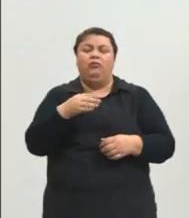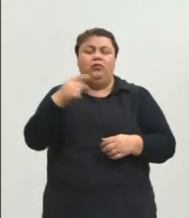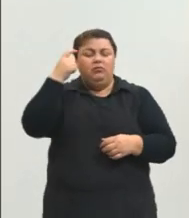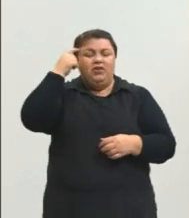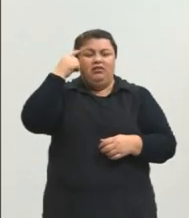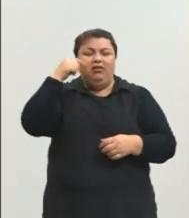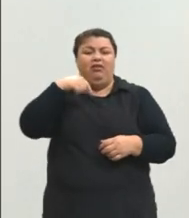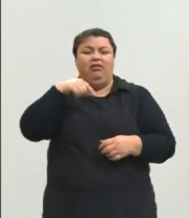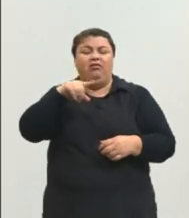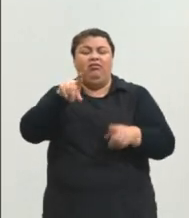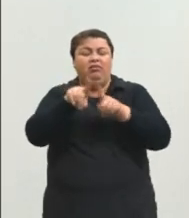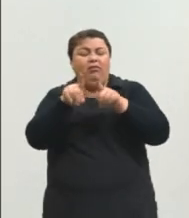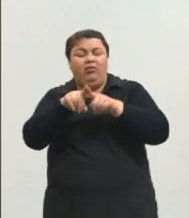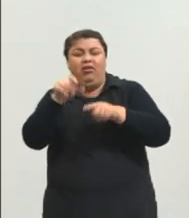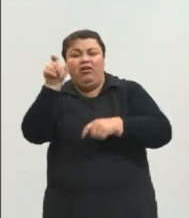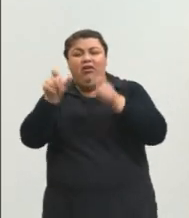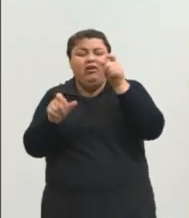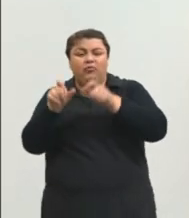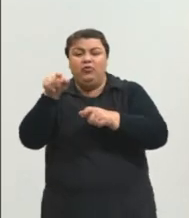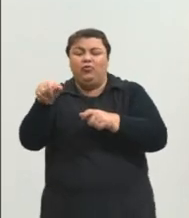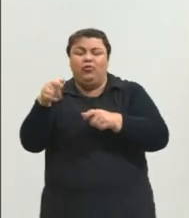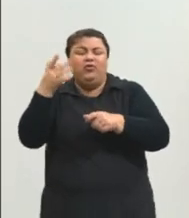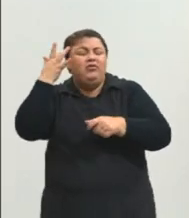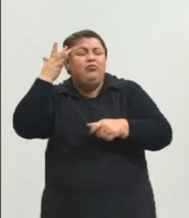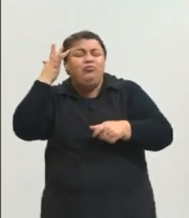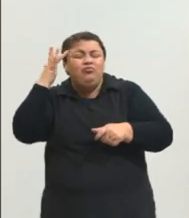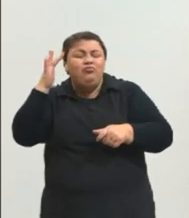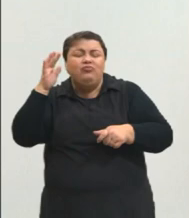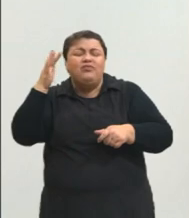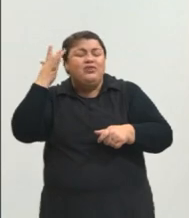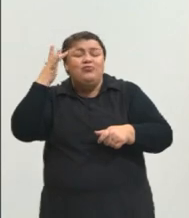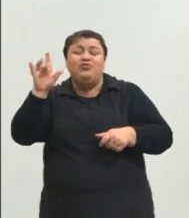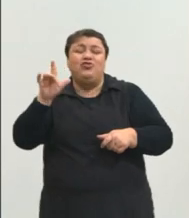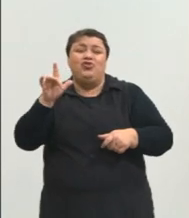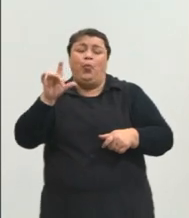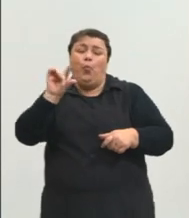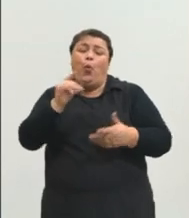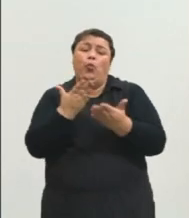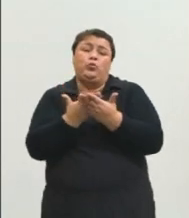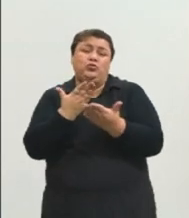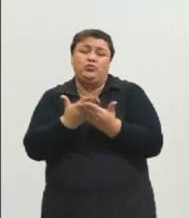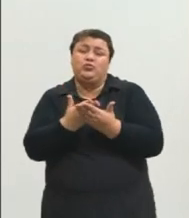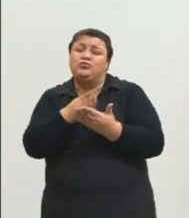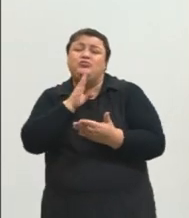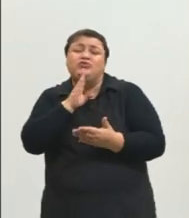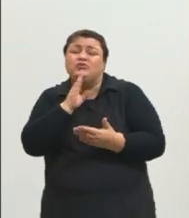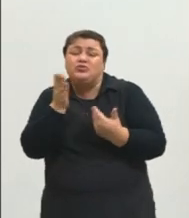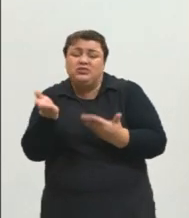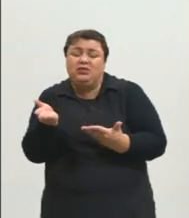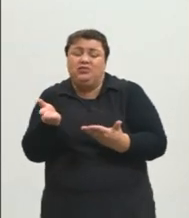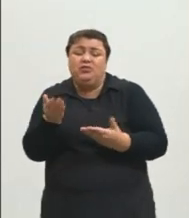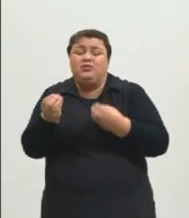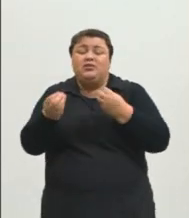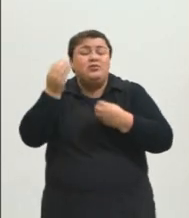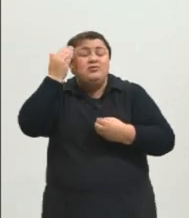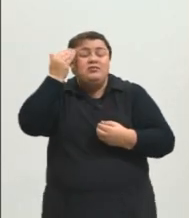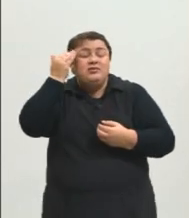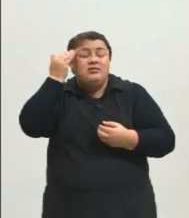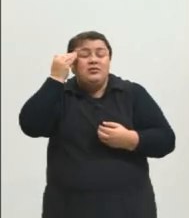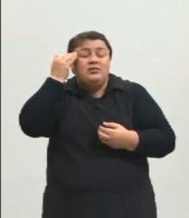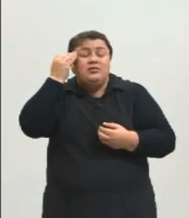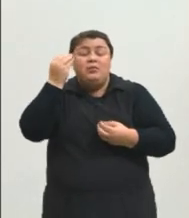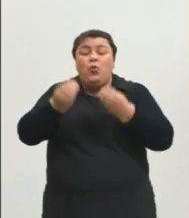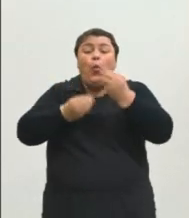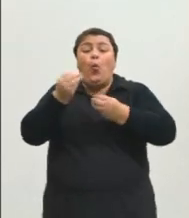das pessoas naquela época, então, eram analfabetas, tinham pouco estudo e não conheciam como a ciência funcionava. Então,